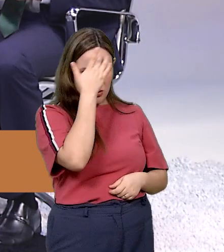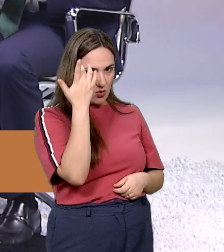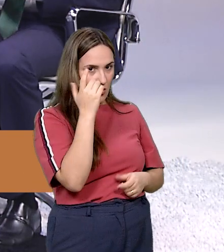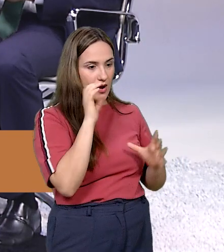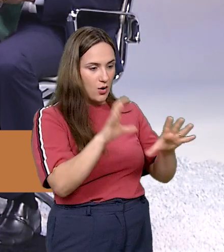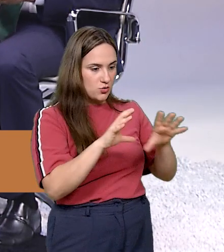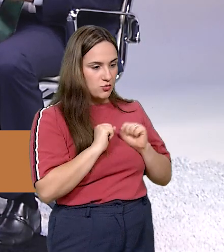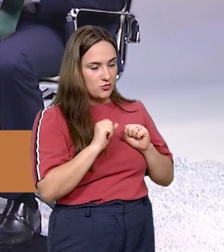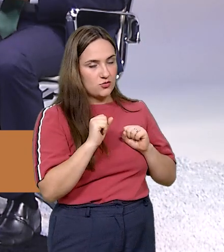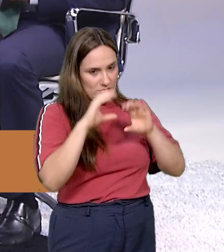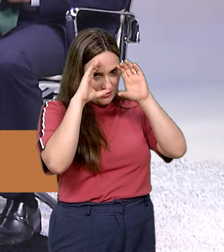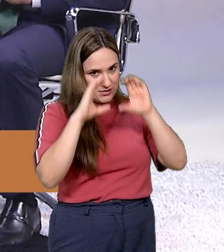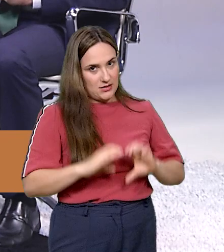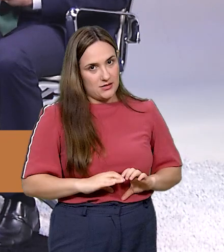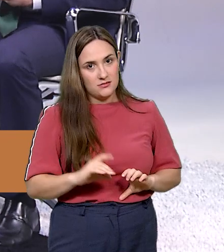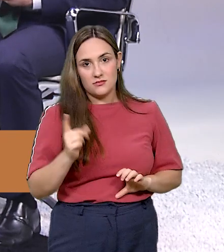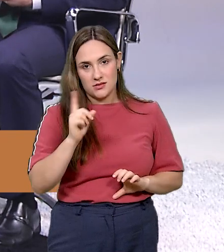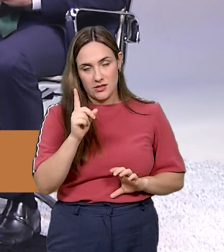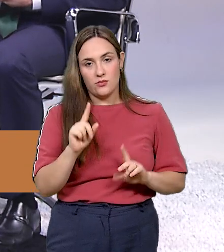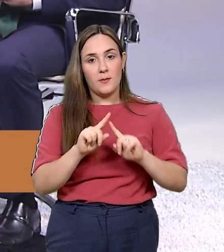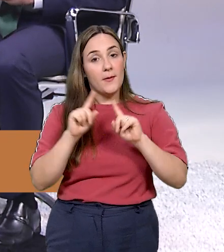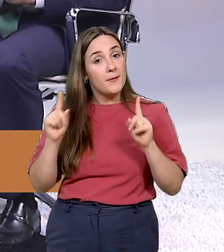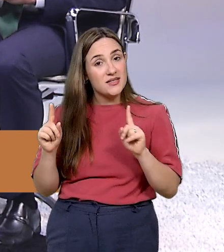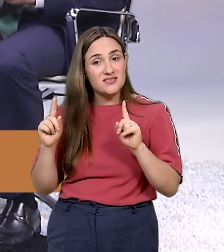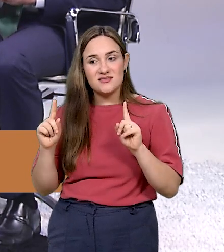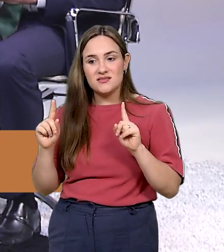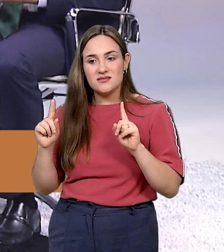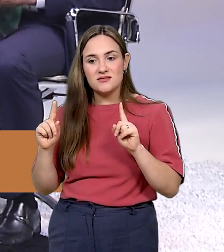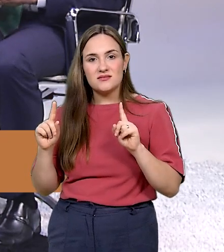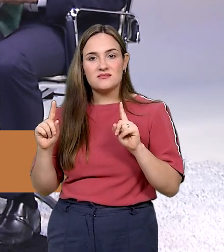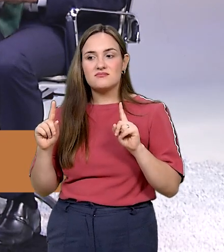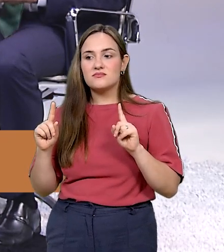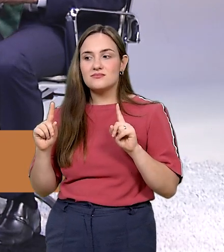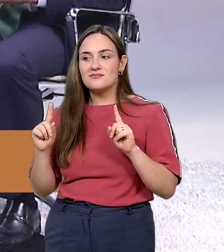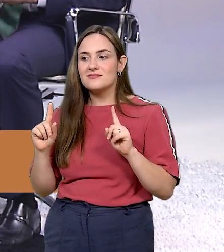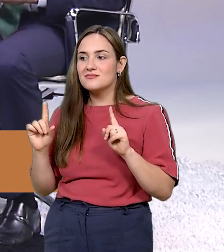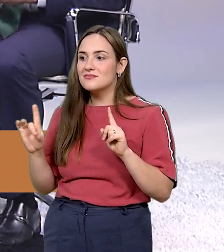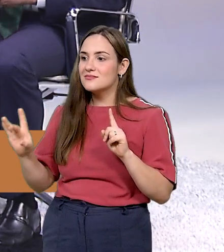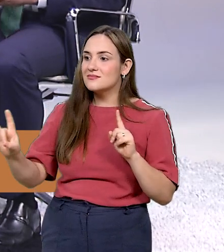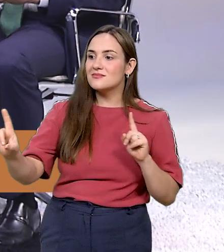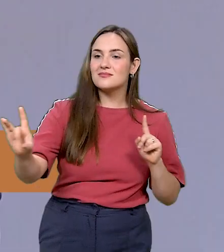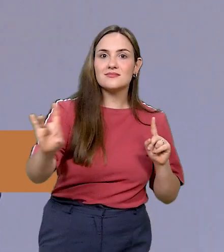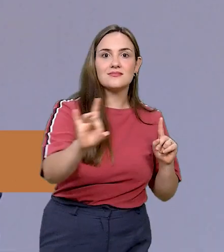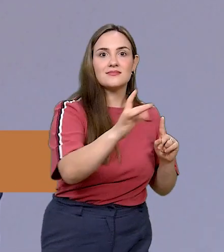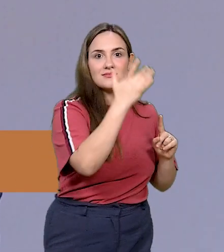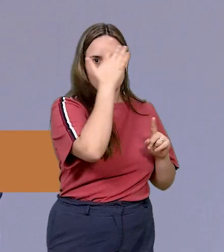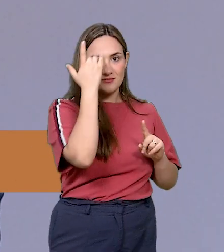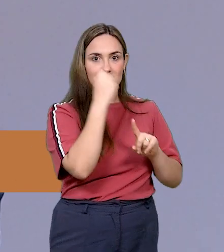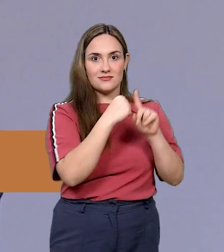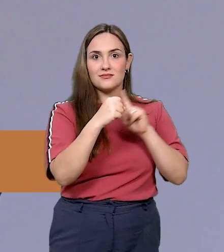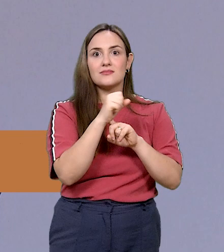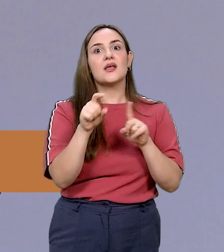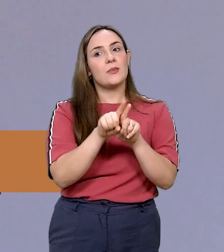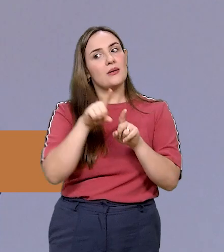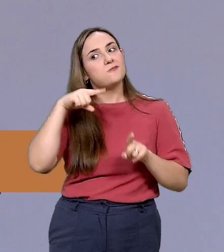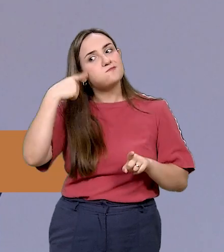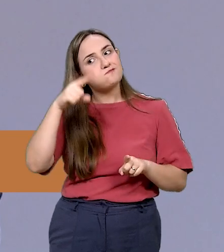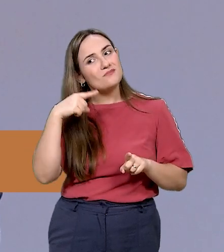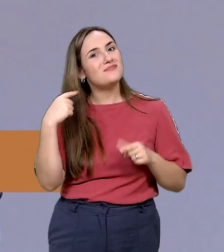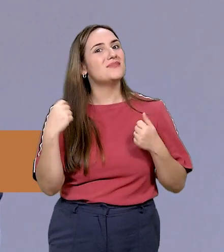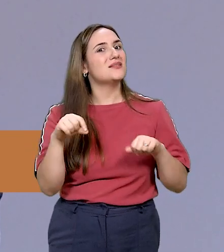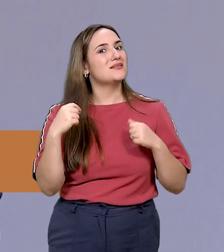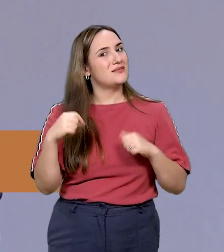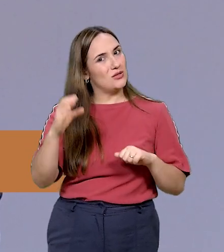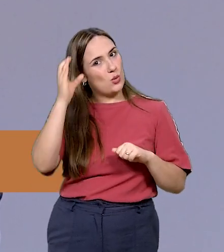consumidor, o cidadão que procura o nosso serviço, mas também sensibilizar todos nós, operadores do direito, para